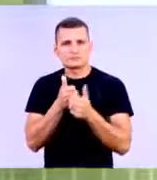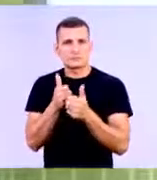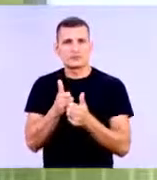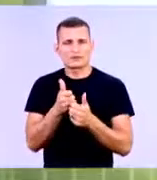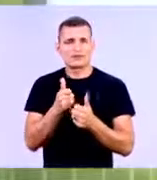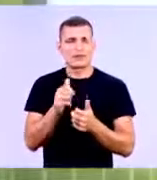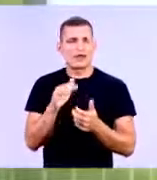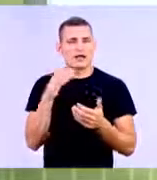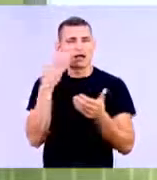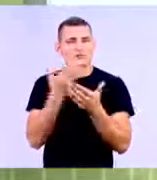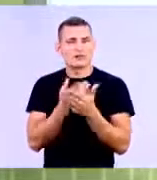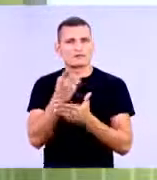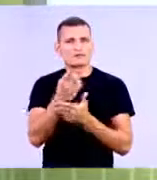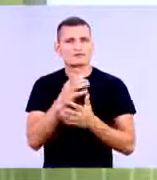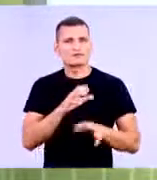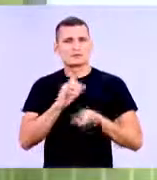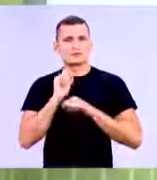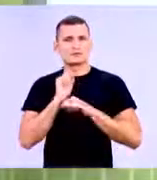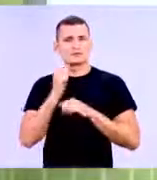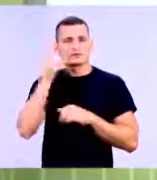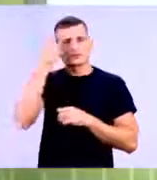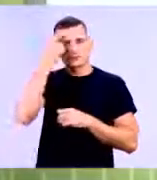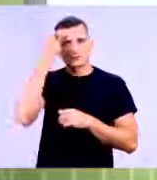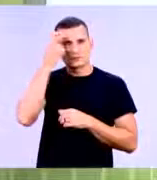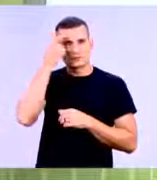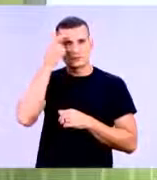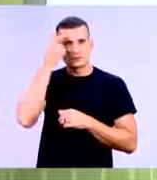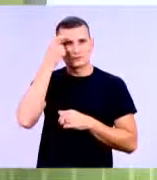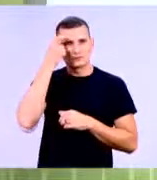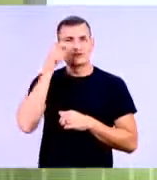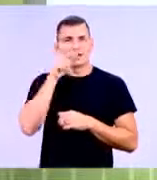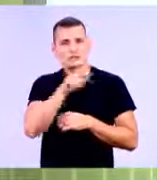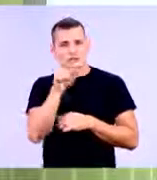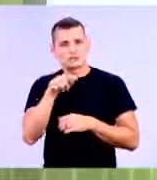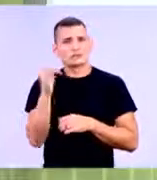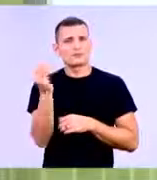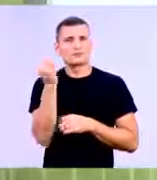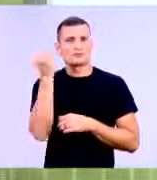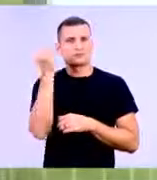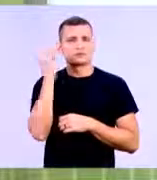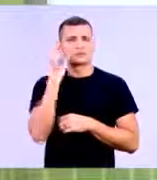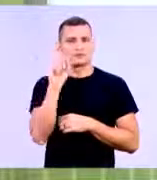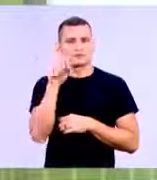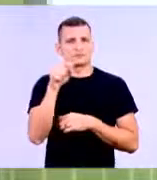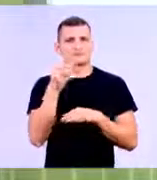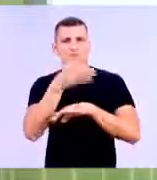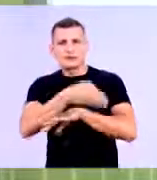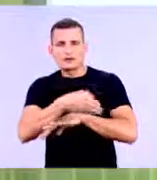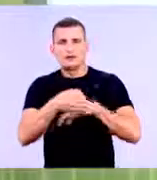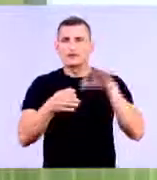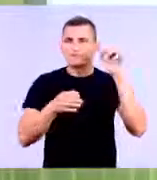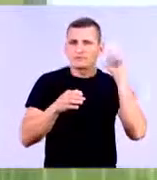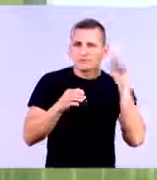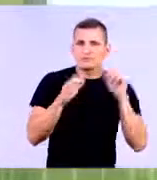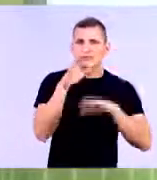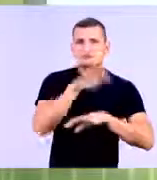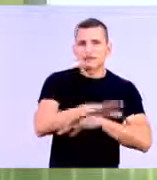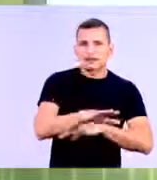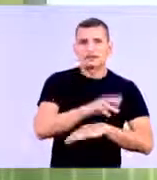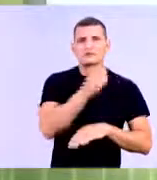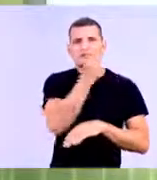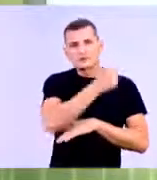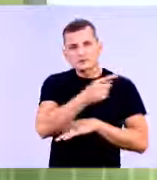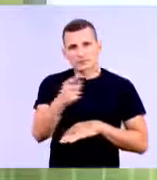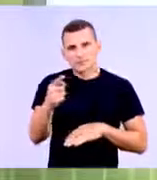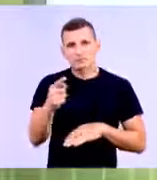você adquirir aquela consciência de que aquilo é importante. O que você foi lá, ouviu uma tarde inteira, uma semana